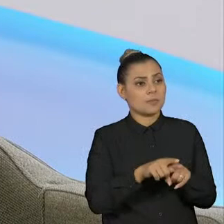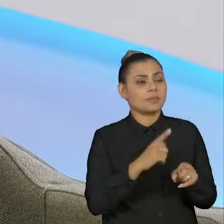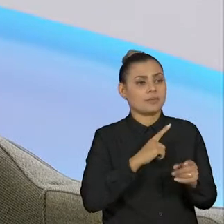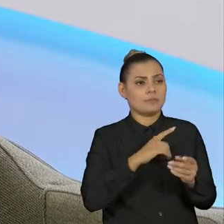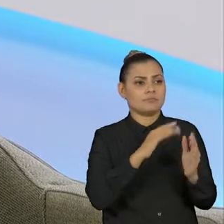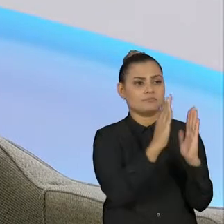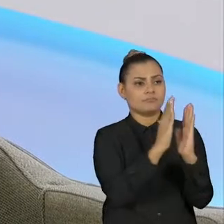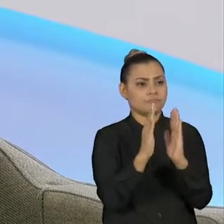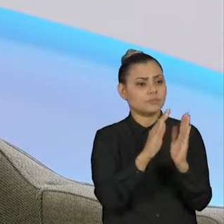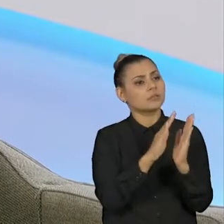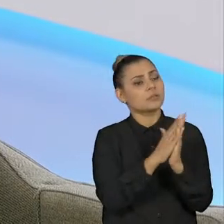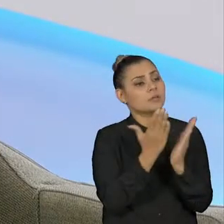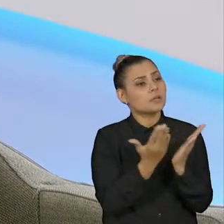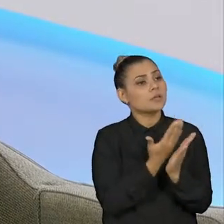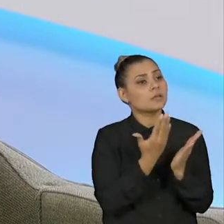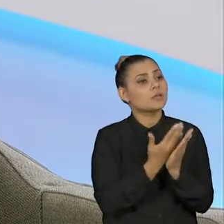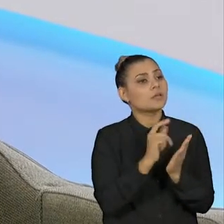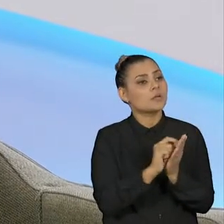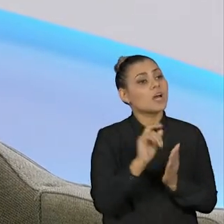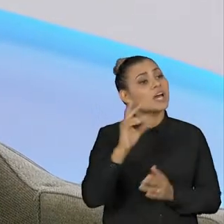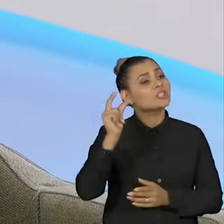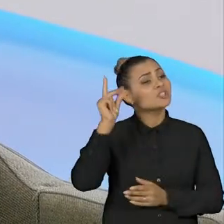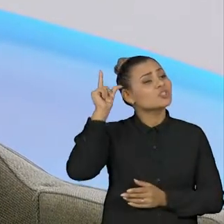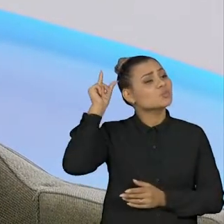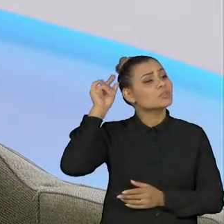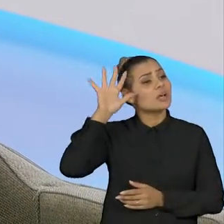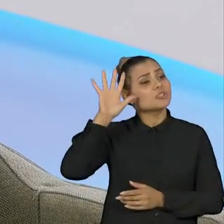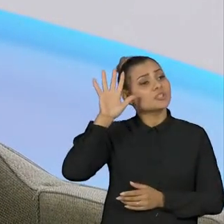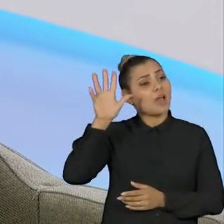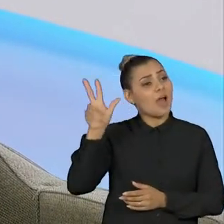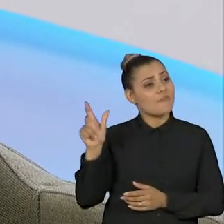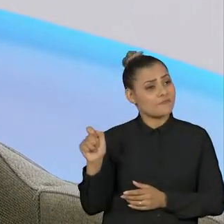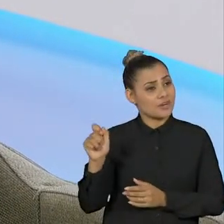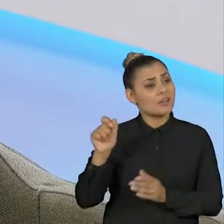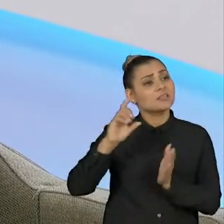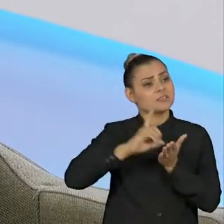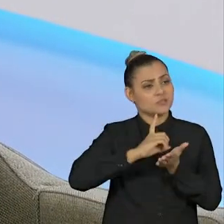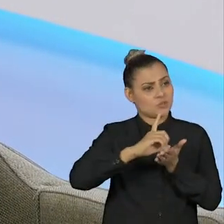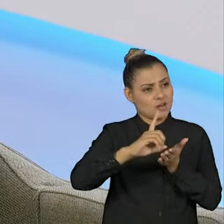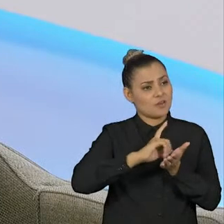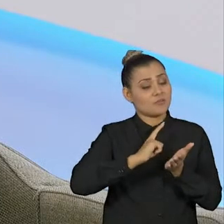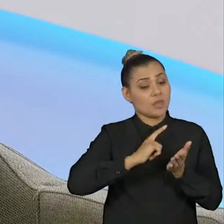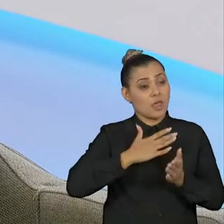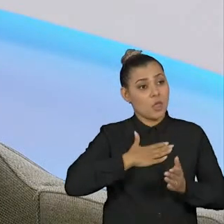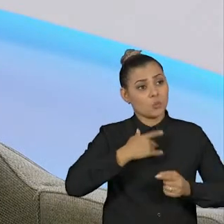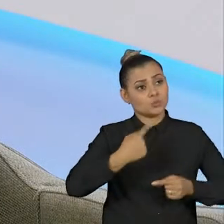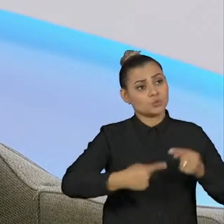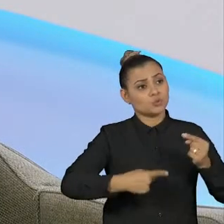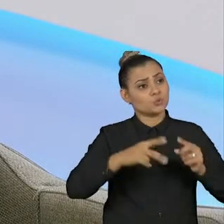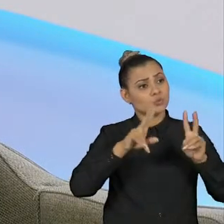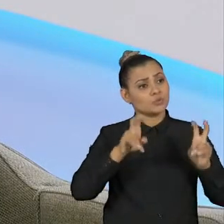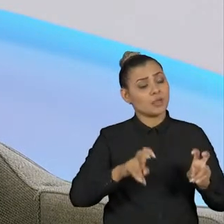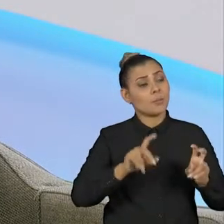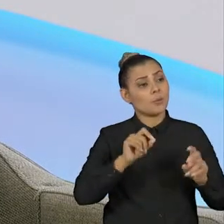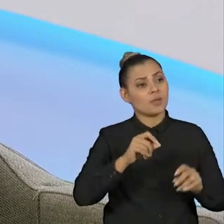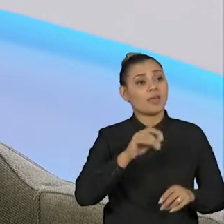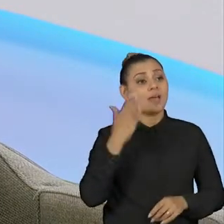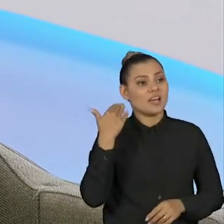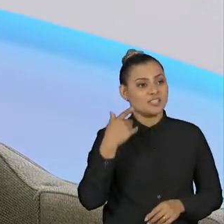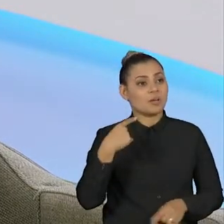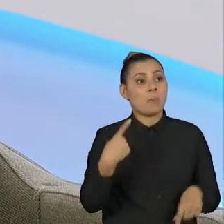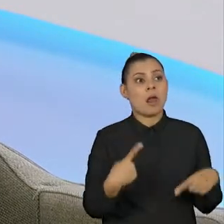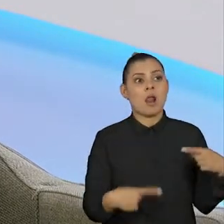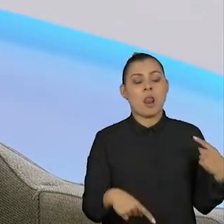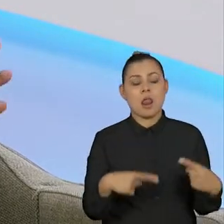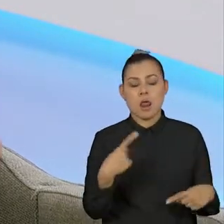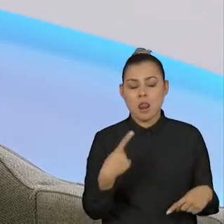catálogo, Dicionário da Antiguidade Africana. Uau. Onde eu discuto uma questão que foi tabu durante muito